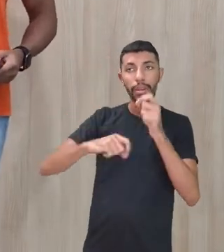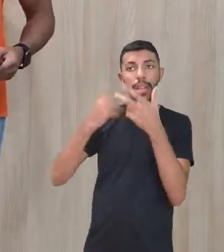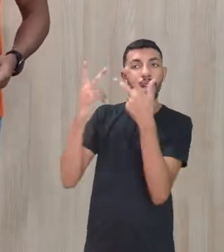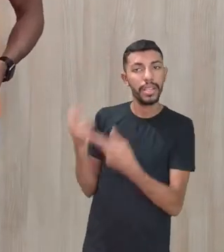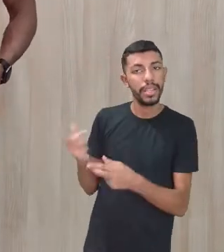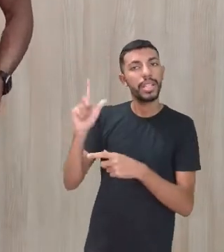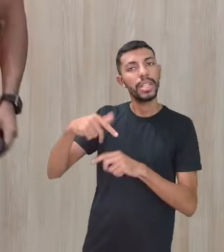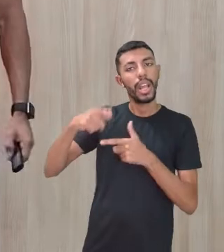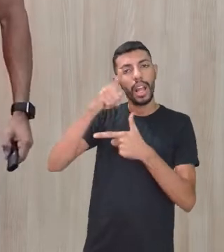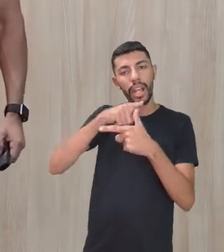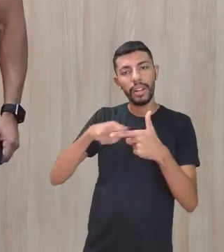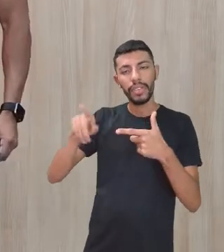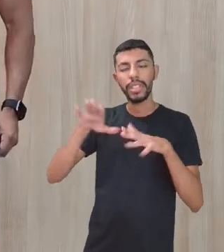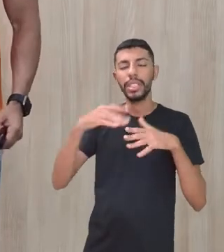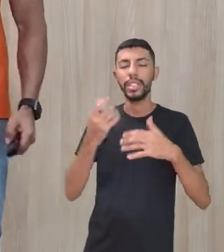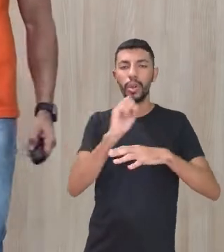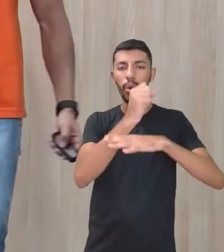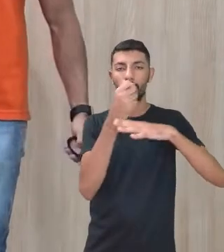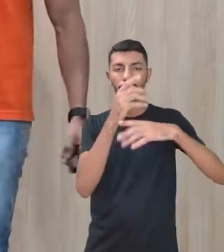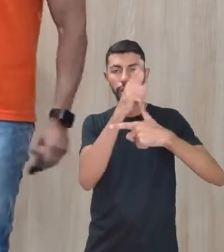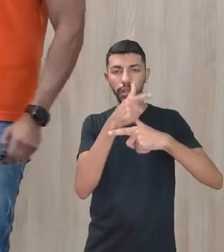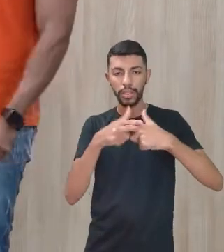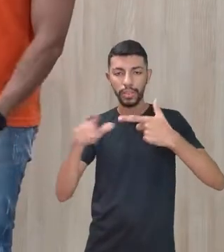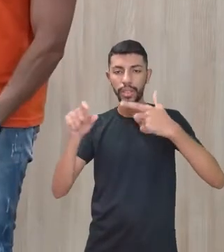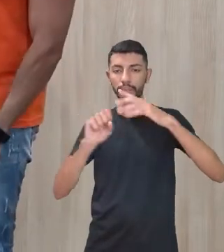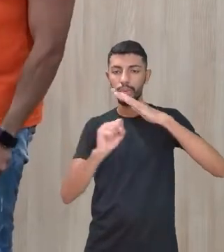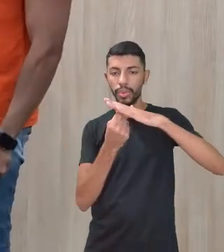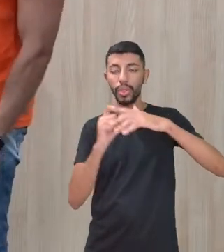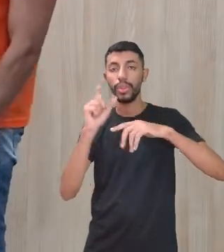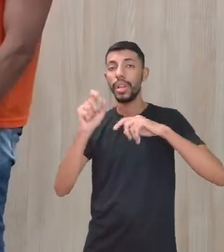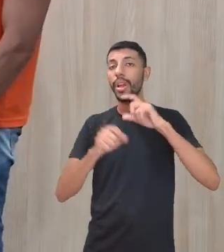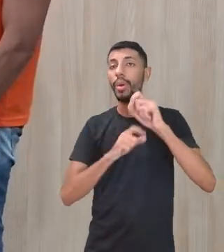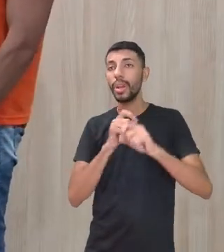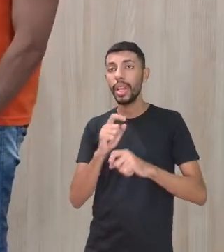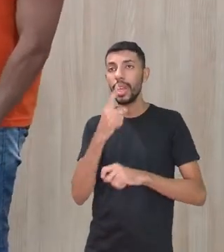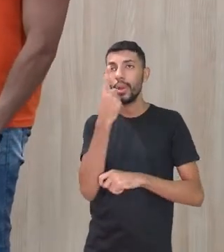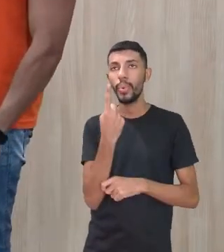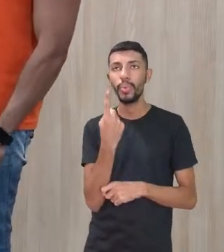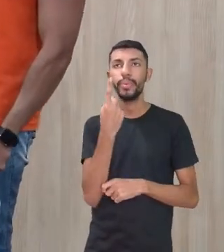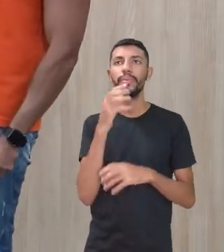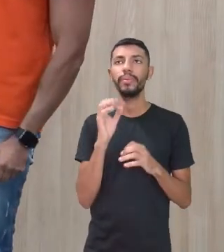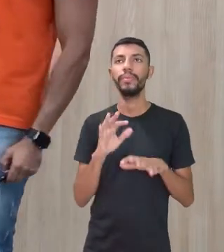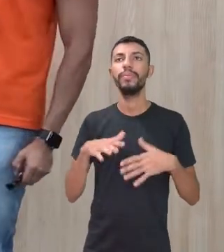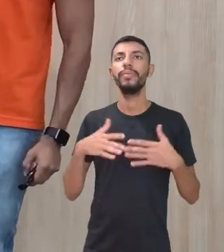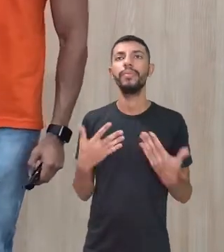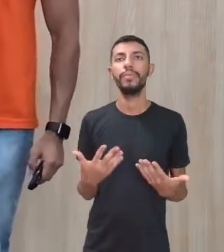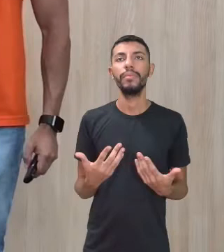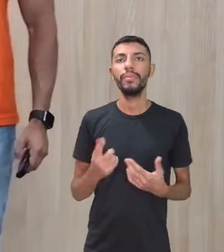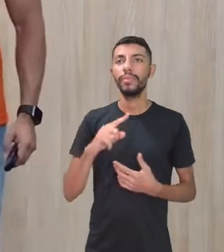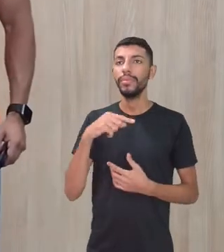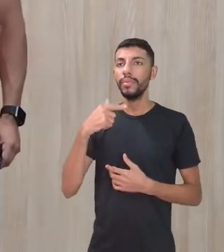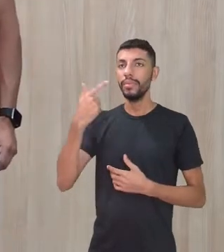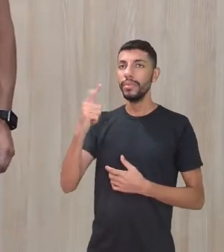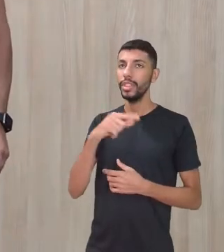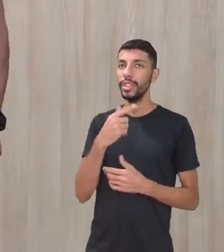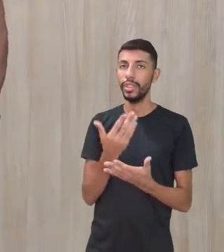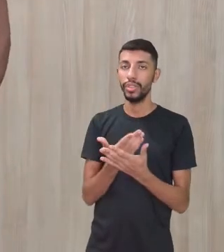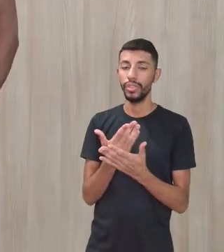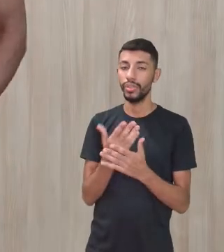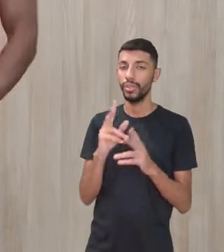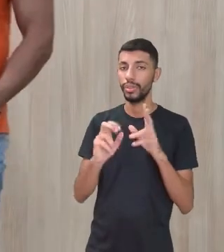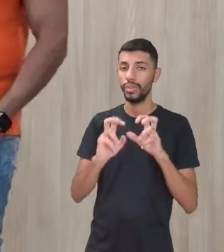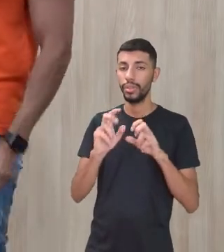8 dividido por 8 dá igual a 1 inteiro, certo? Depois a gente resolveu aí os